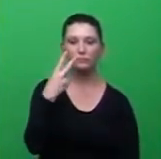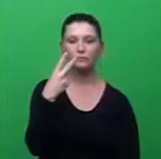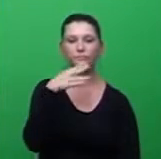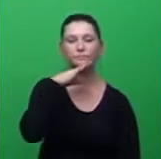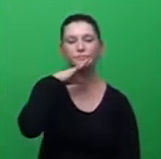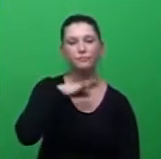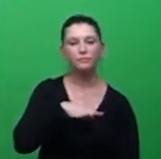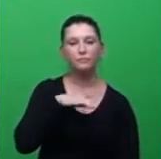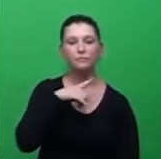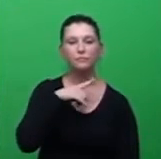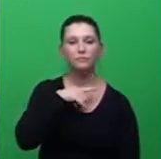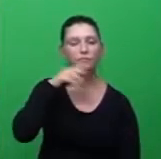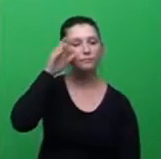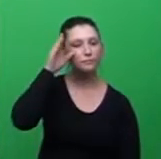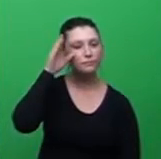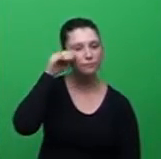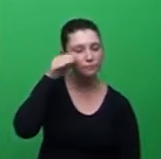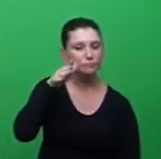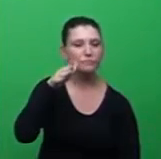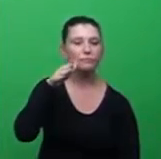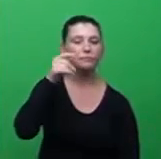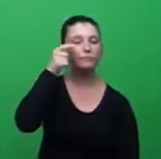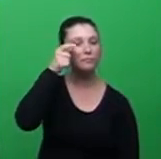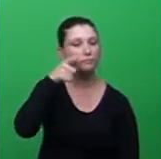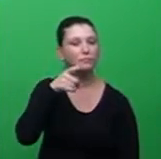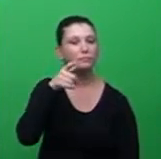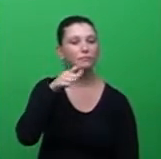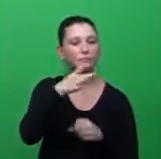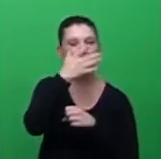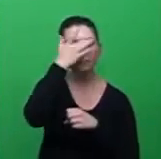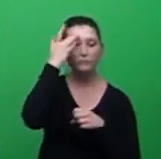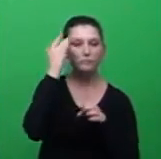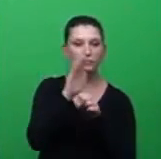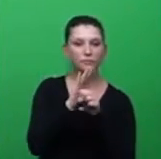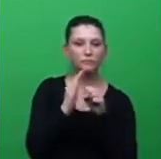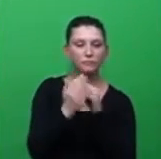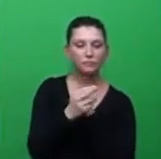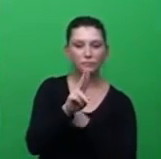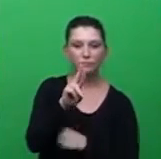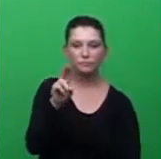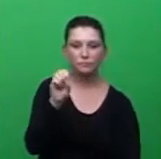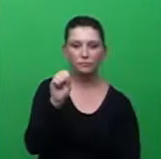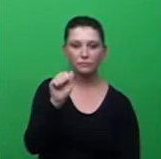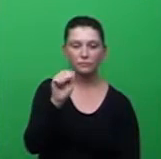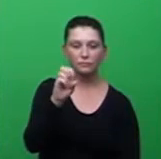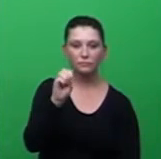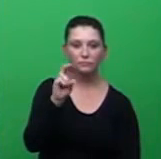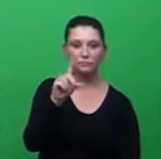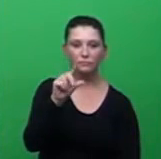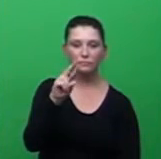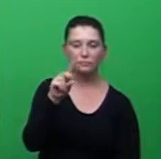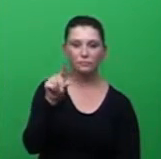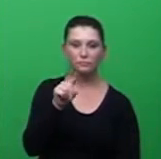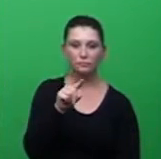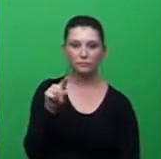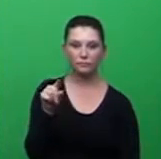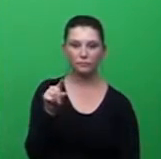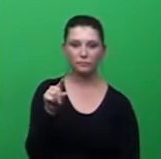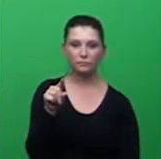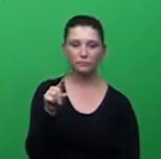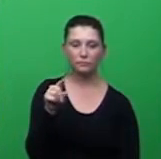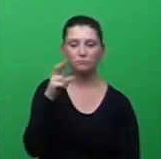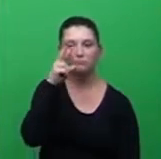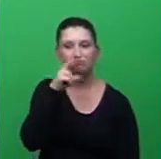dos moradores do bairro São Luís. Amanhã, às 14 horas, nós teremos uma reunião com o promotor Ulisseia sobre a questão do